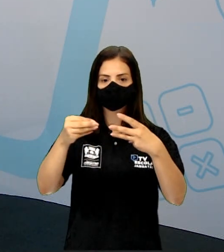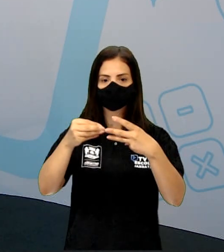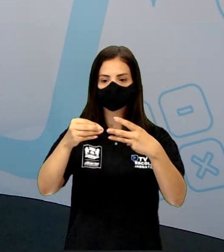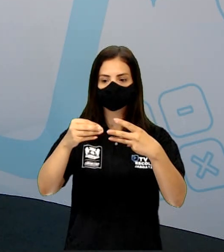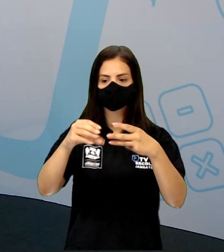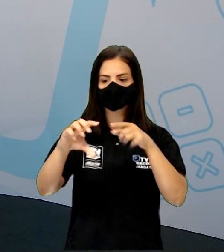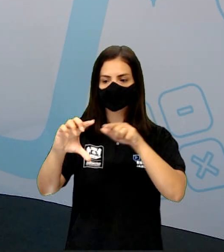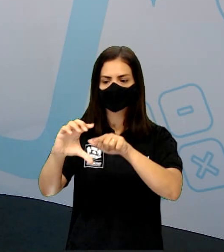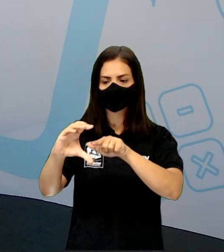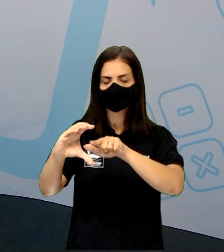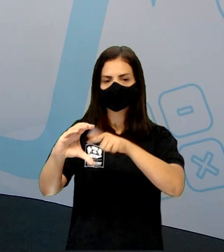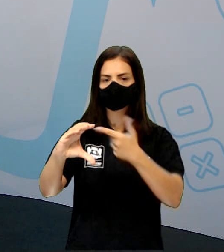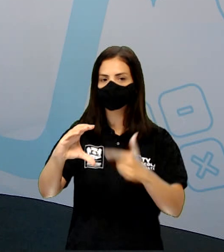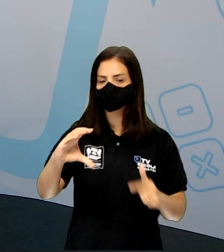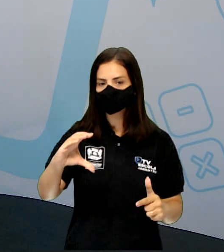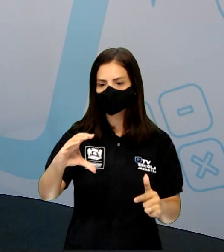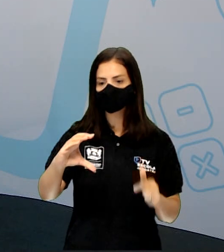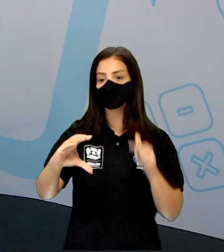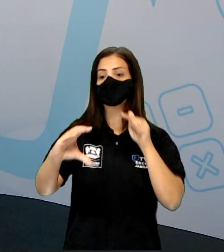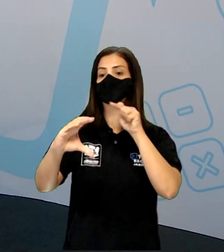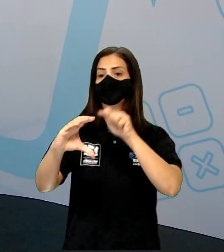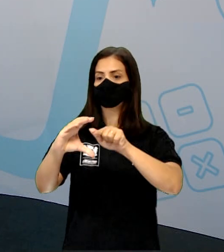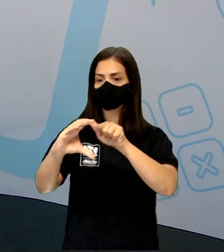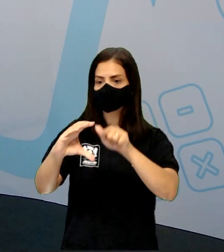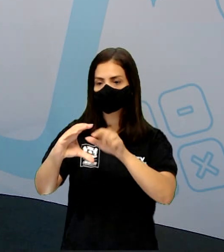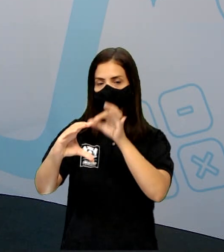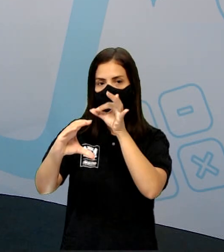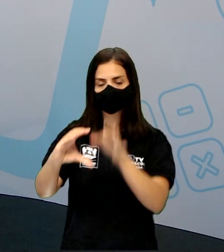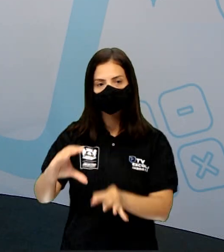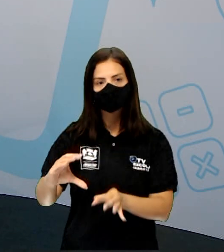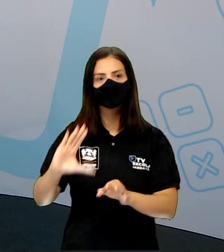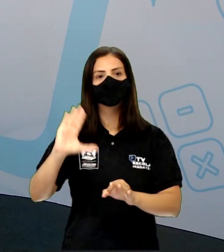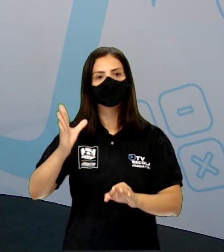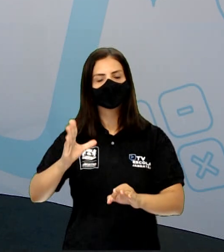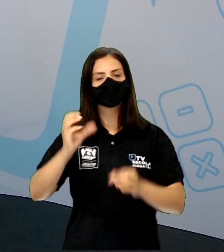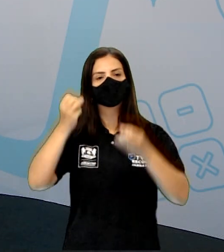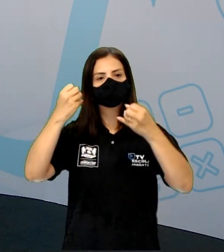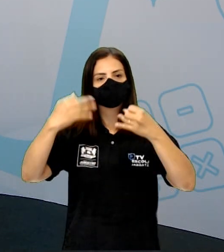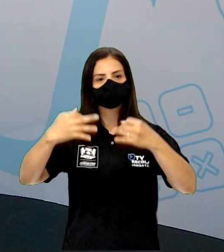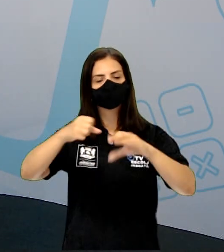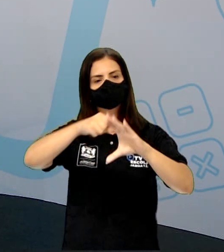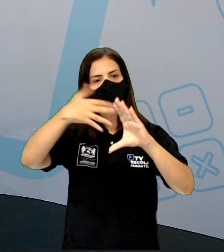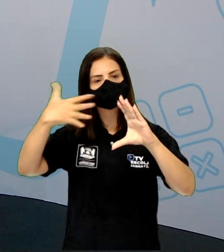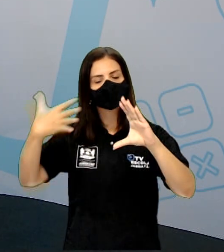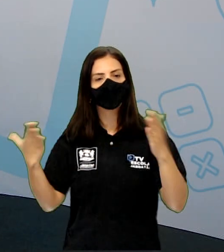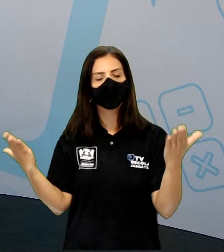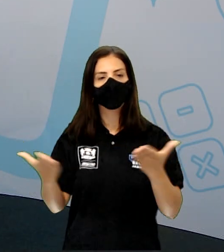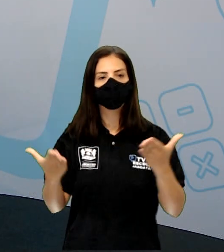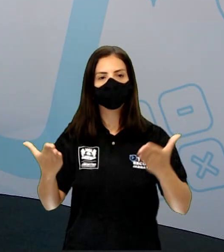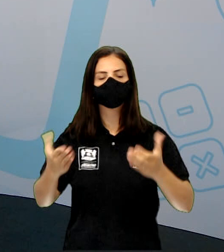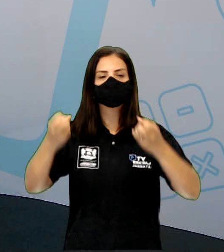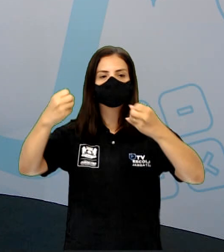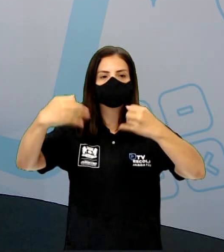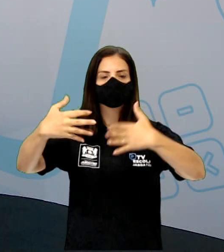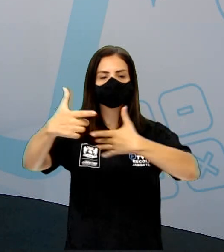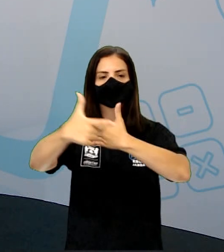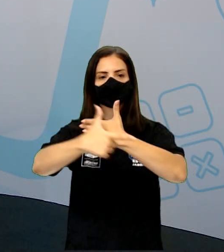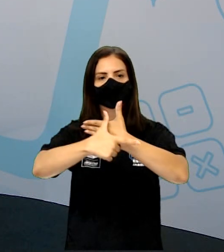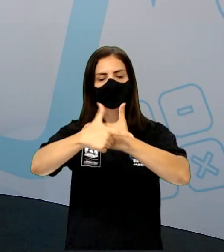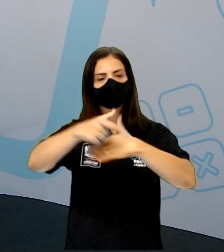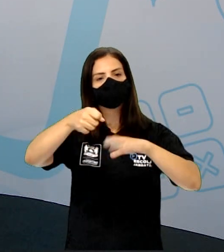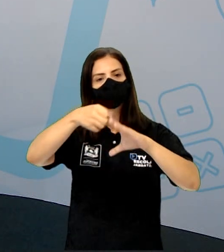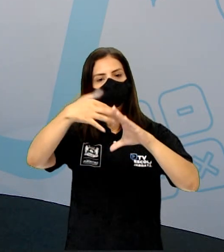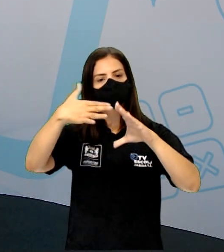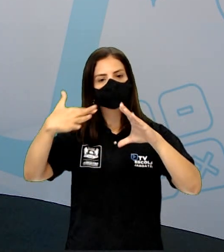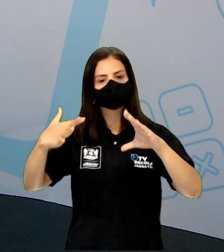dessas células e hoje nós vamos falar sobre algumas funções realizadas por esses organismos, assim como as características do seu corpo